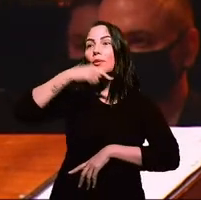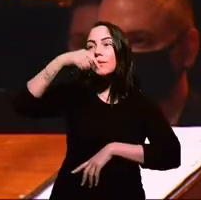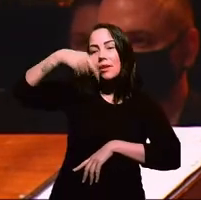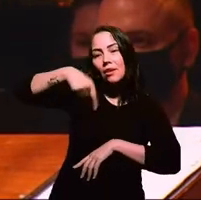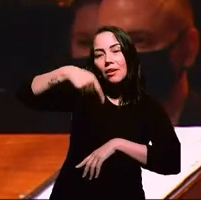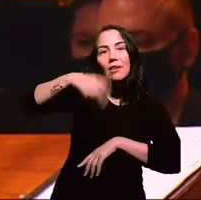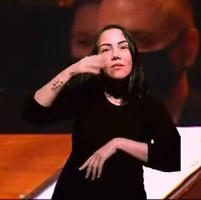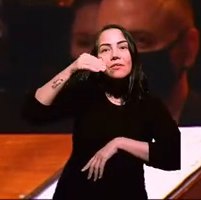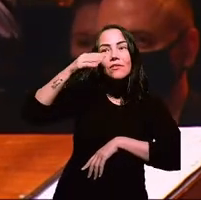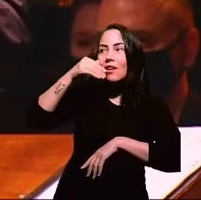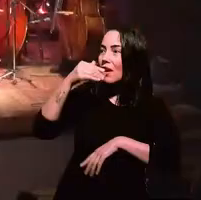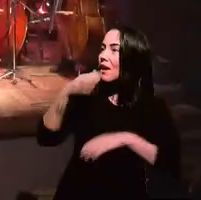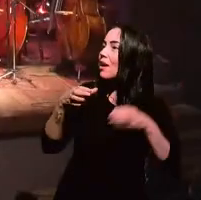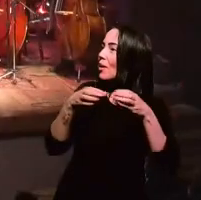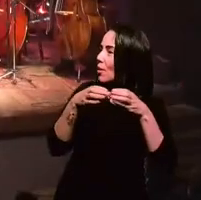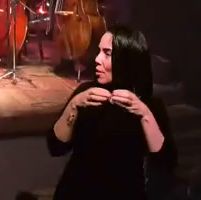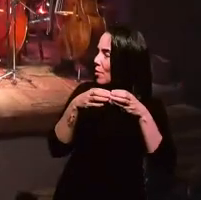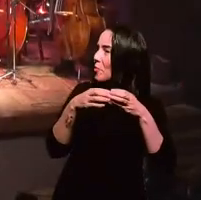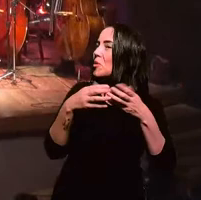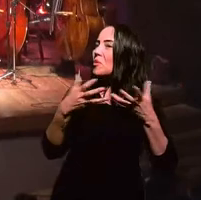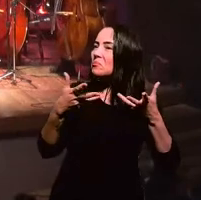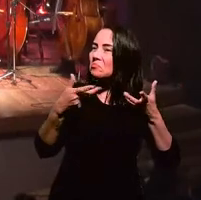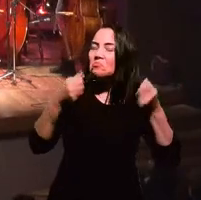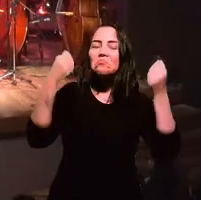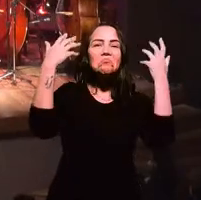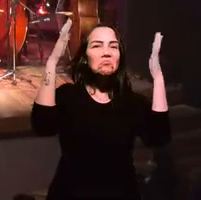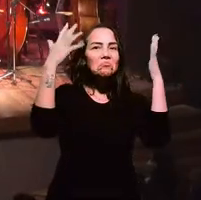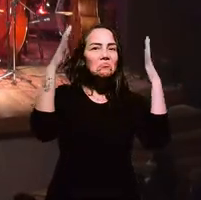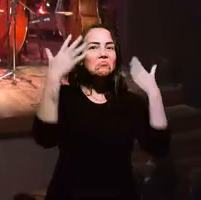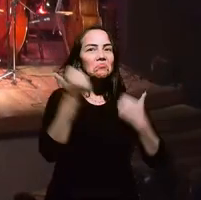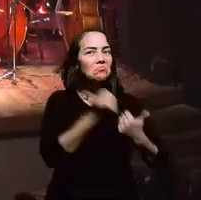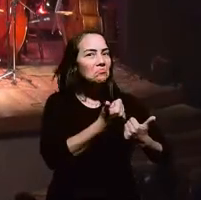essa parceria aqui entre as orquestras. Isso aí.